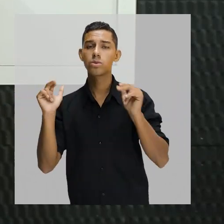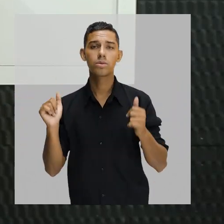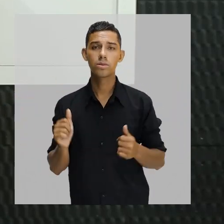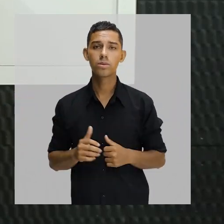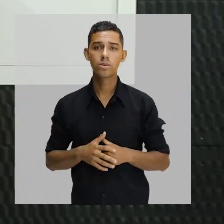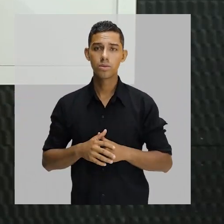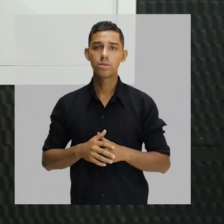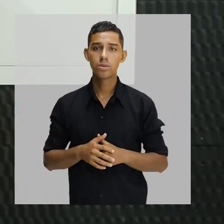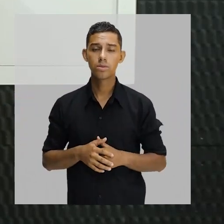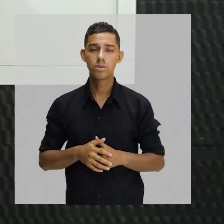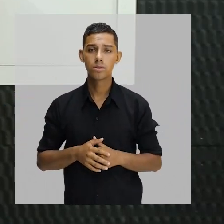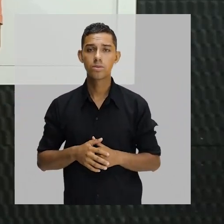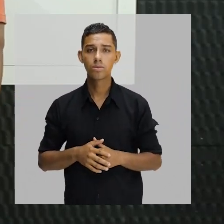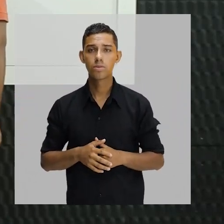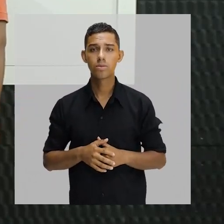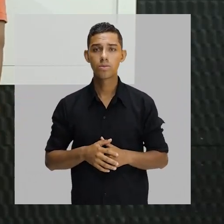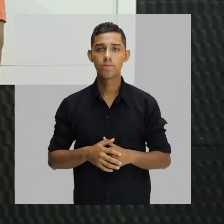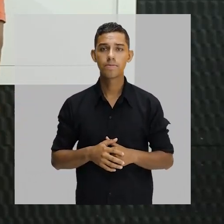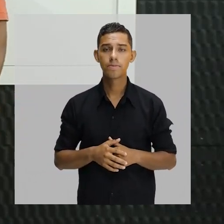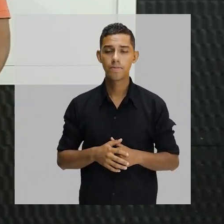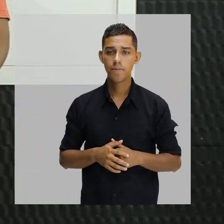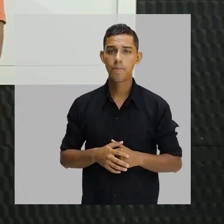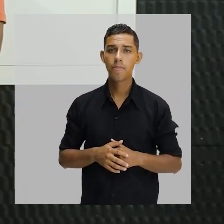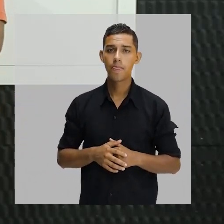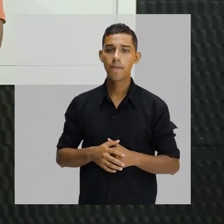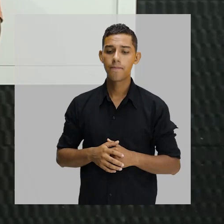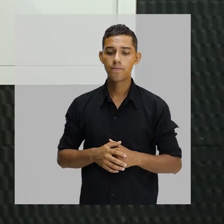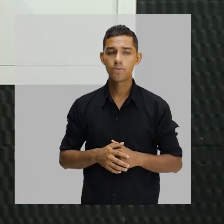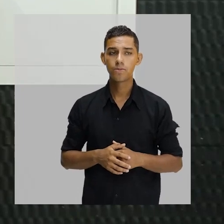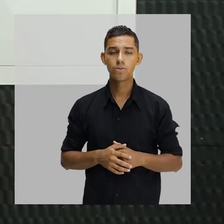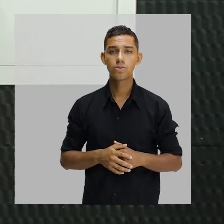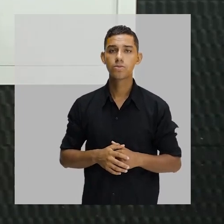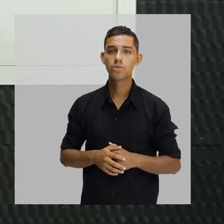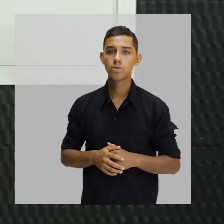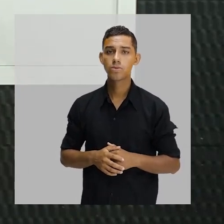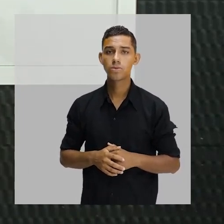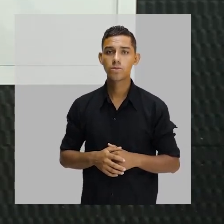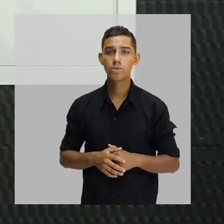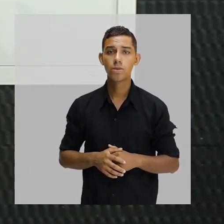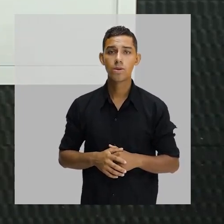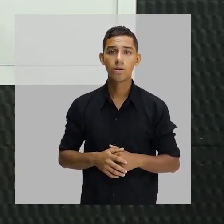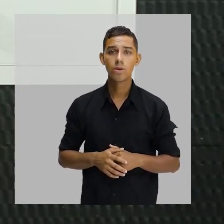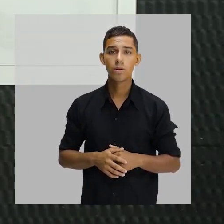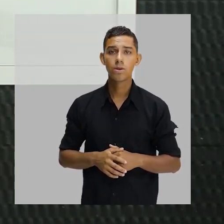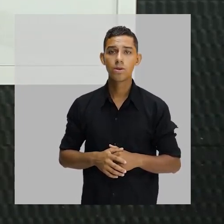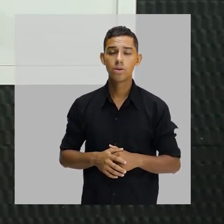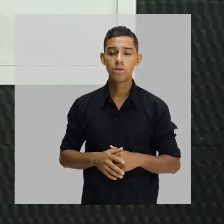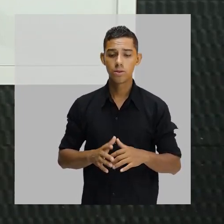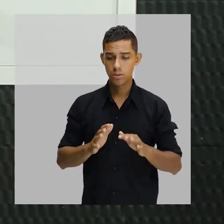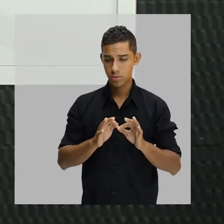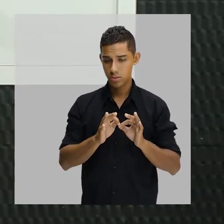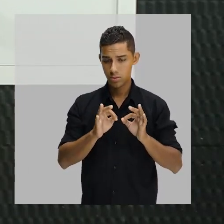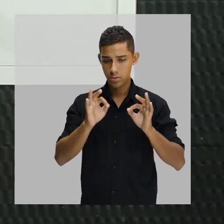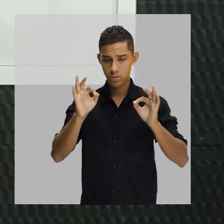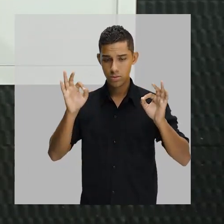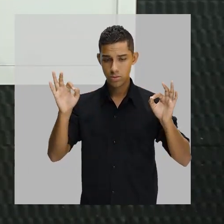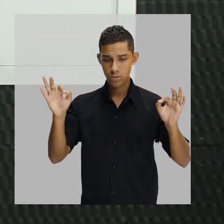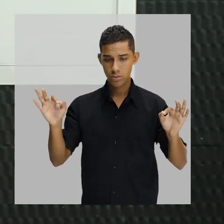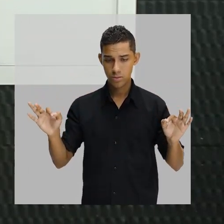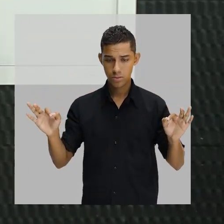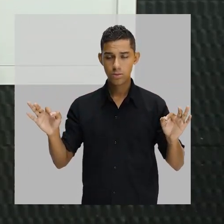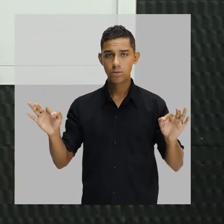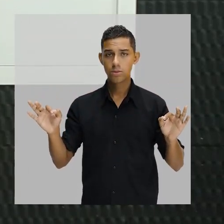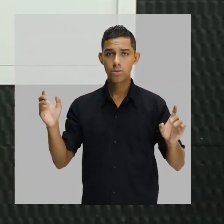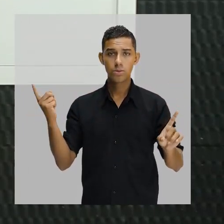vai se deslocar com uma velocidade maior. Então o que ia acontecer? Ia acontecer que ia aumentar a distância entre eles. E nunca